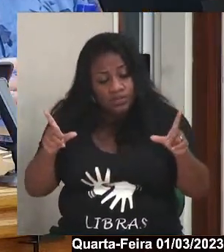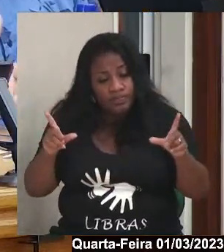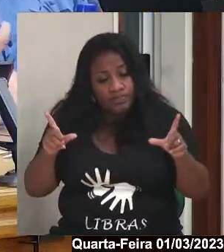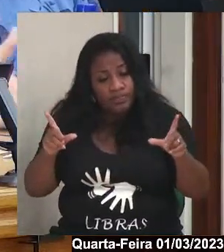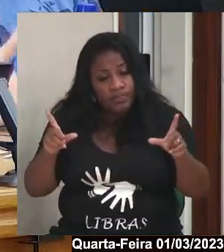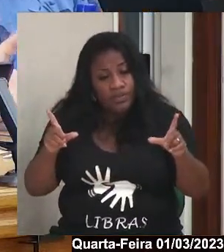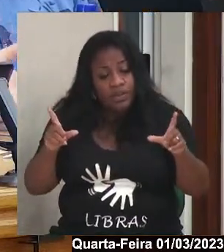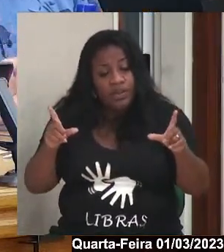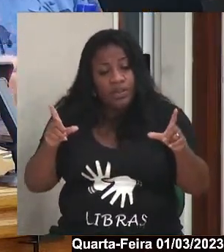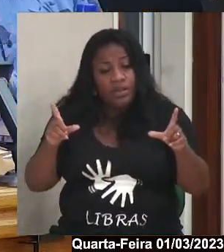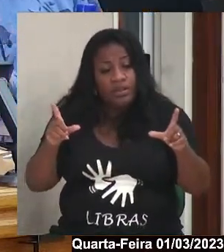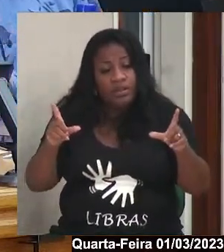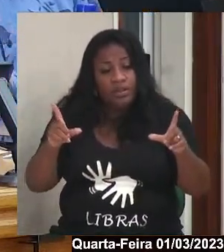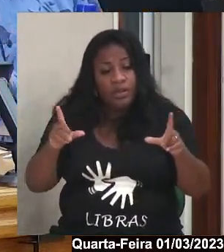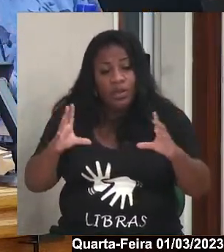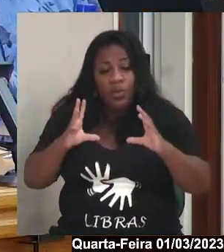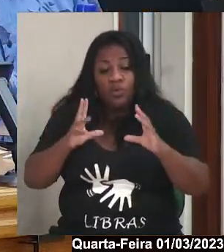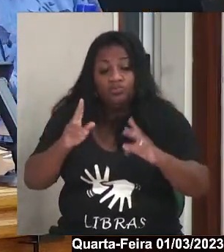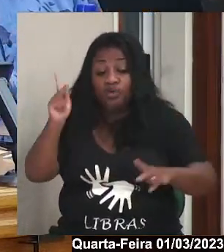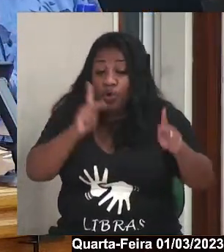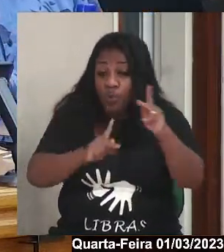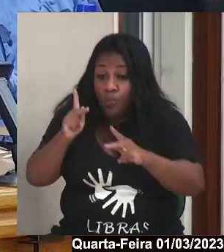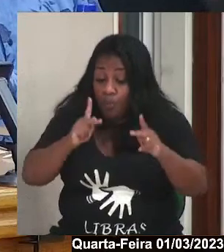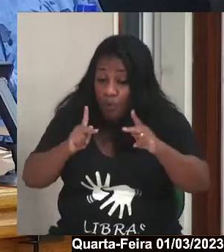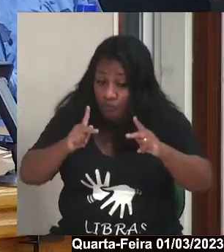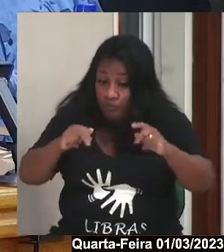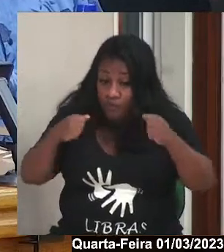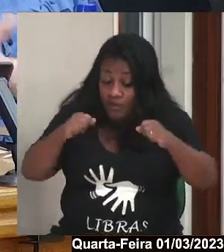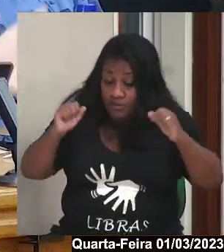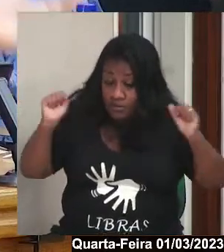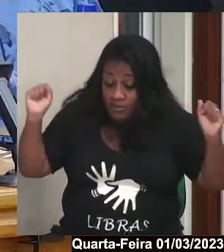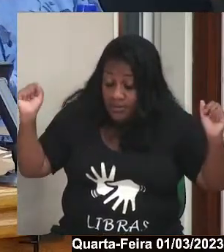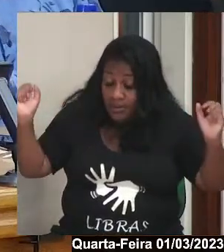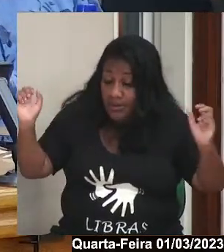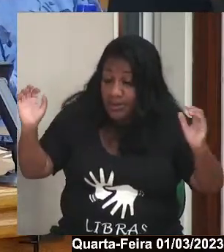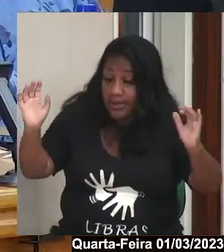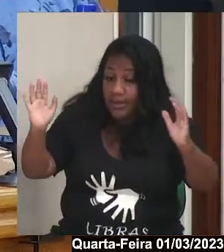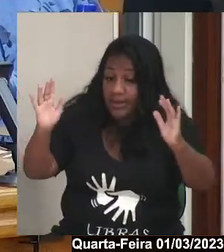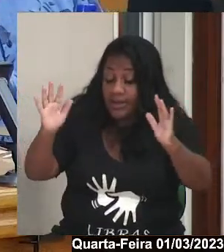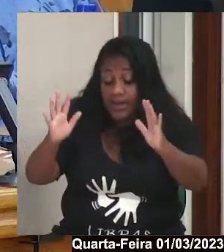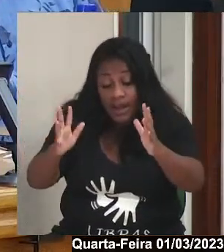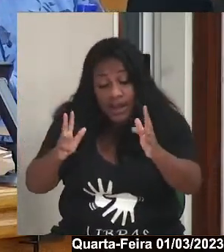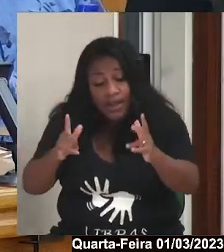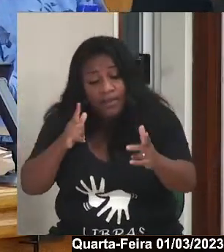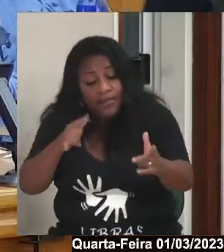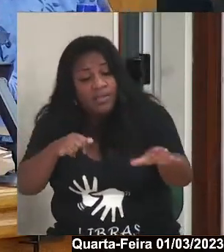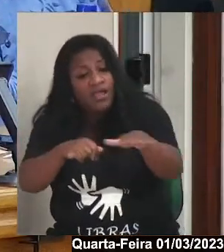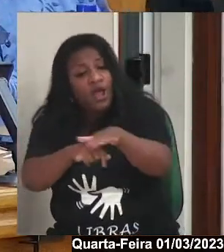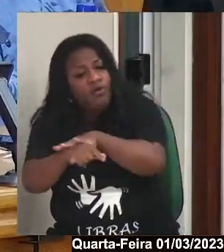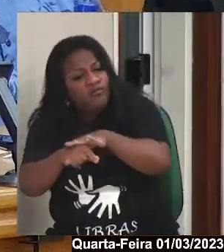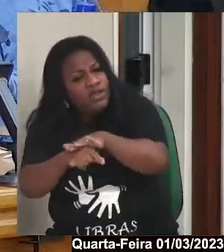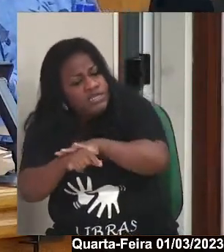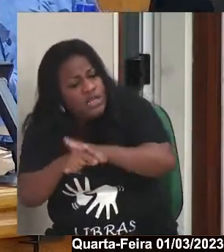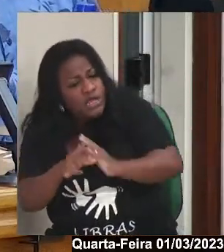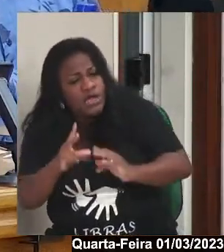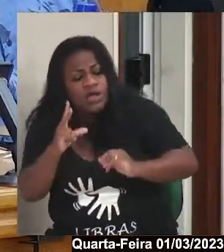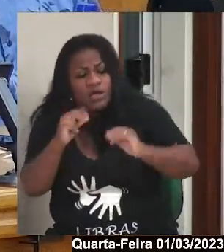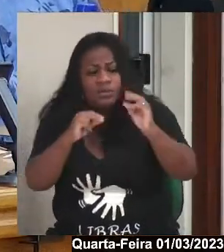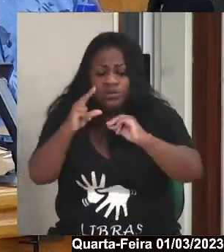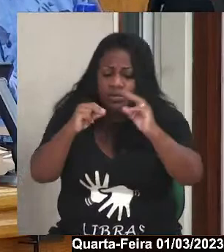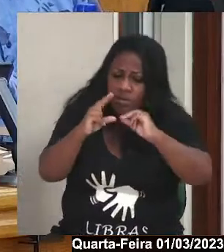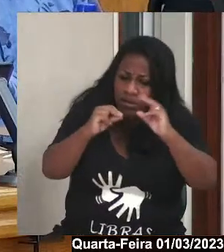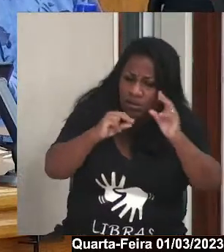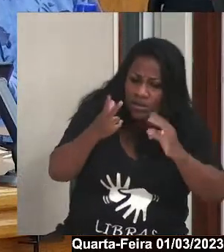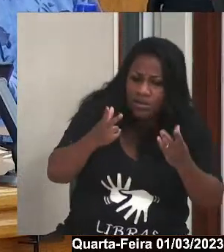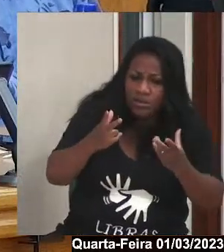Vidigal, onde o povo da cidade será convidado a participar com a gente dessas plenárias e